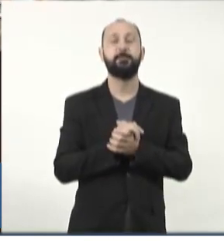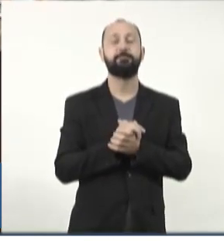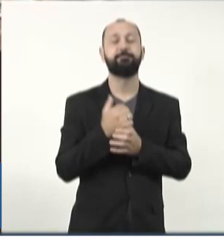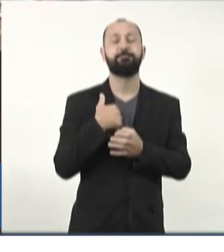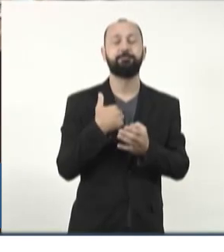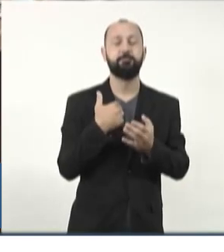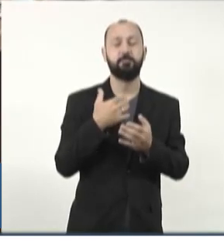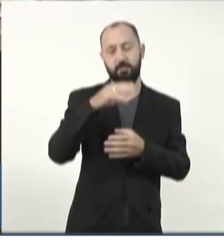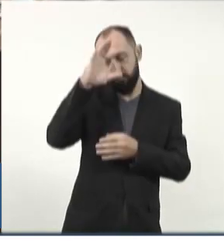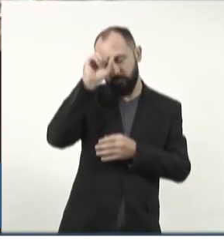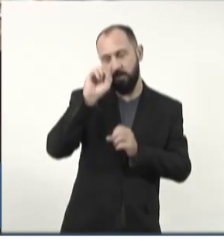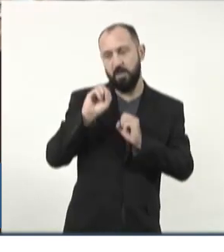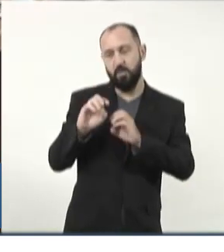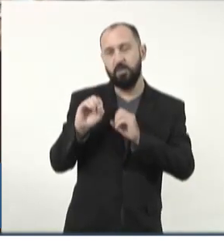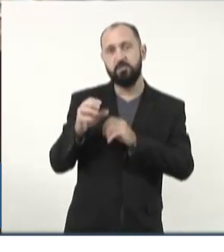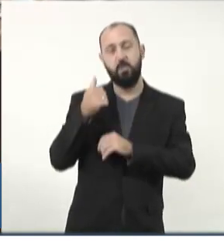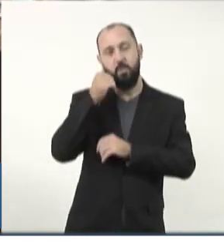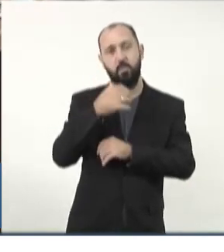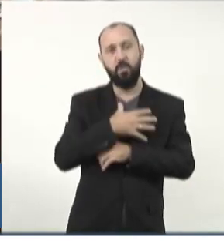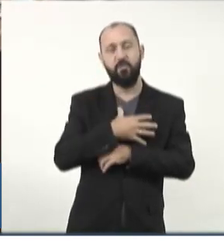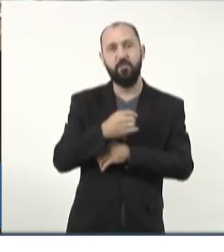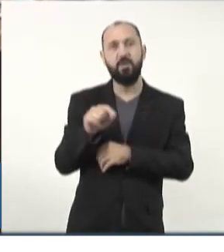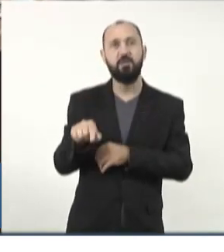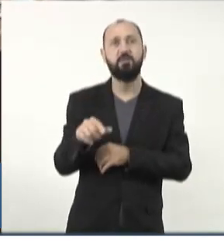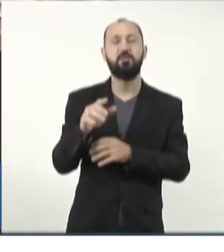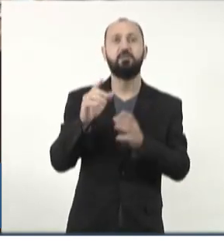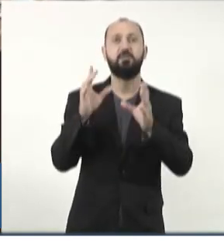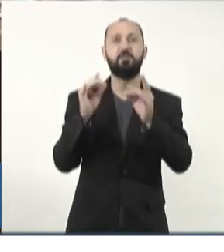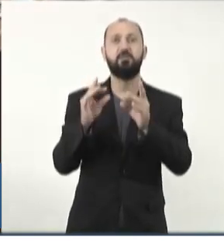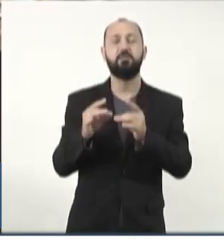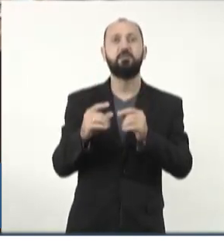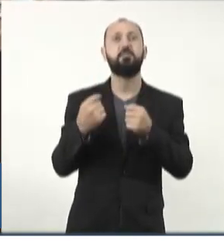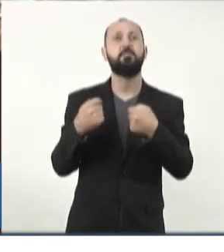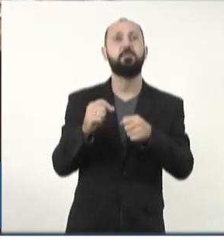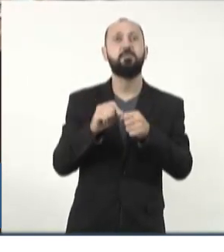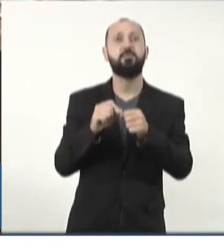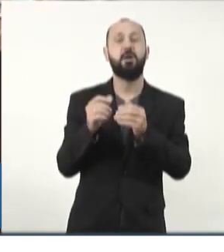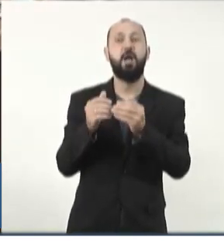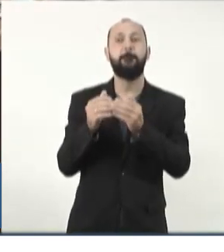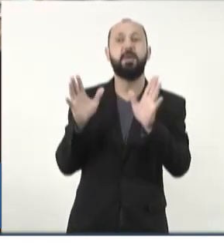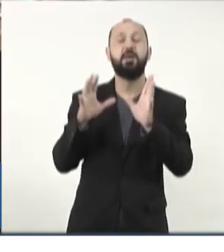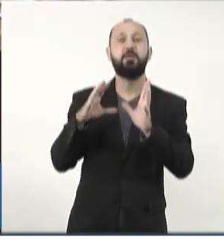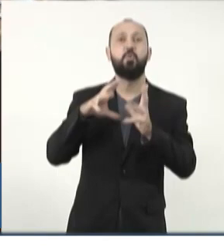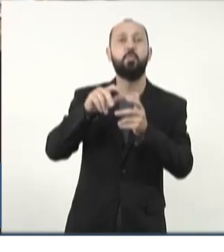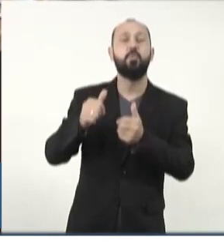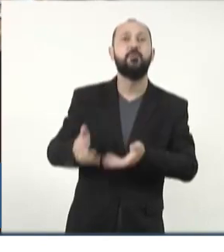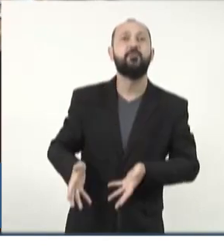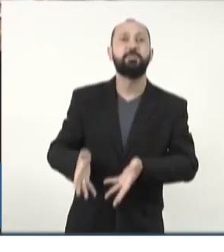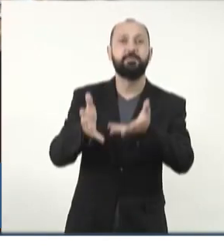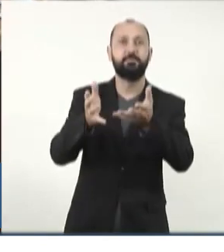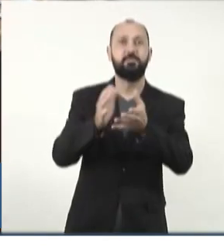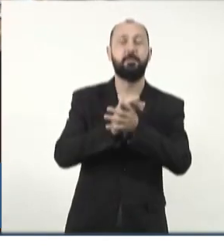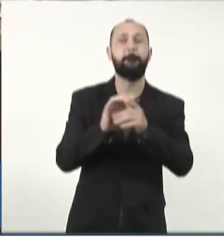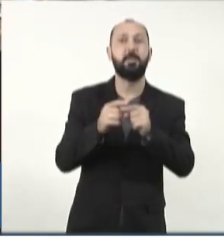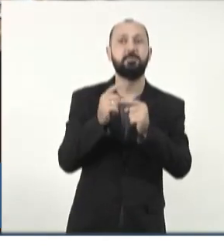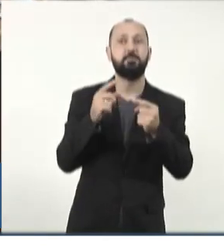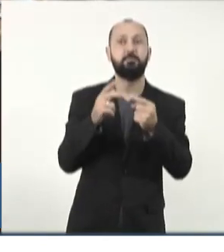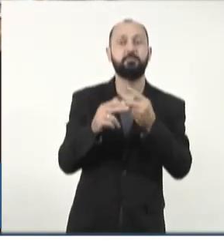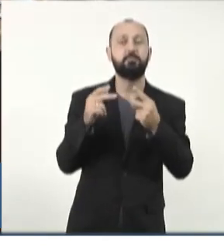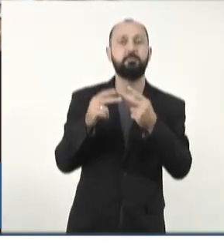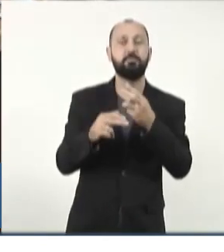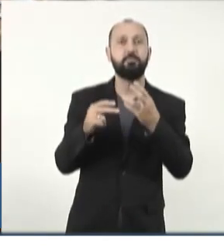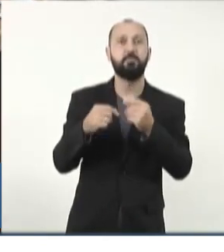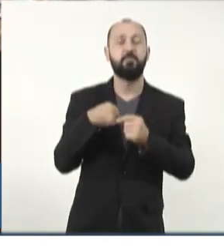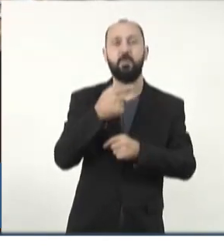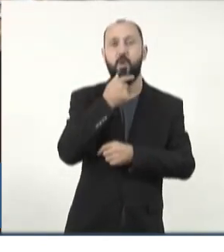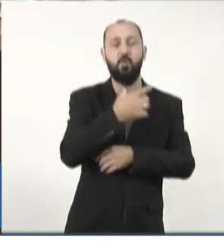minha educação com a minha filha, eu vi que teve muitas coisas que eu devia ter aberto o mundo para ela, mas que eu restringi. E